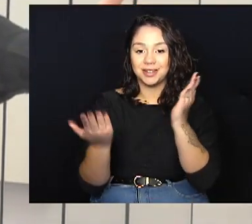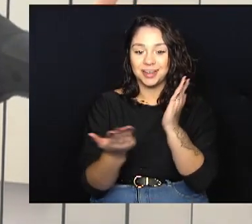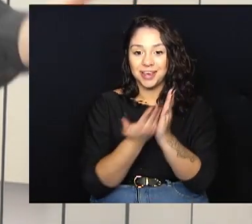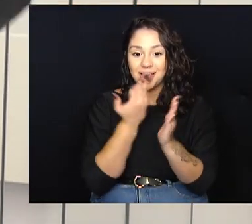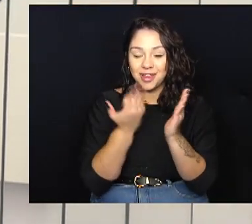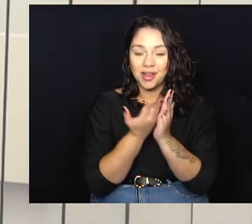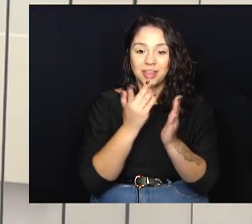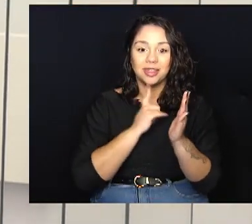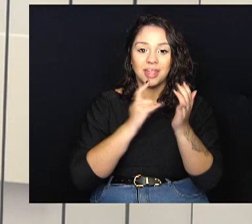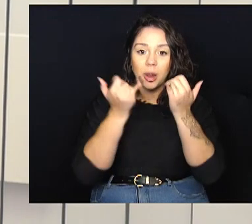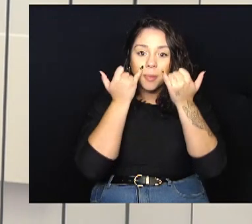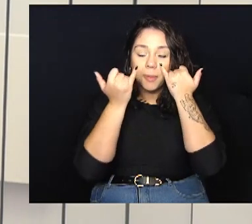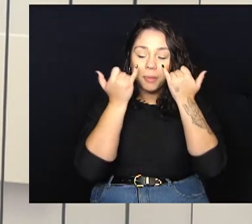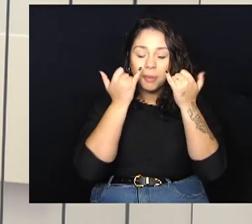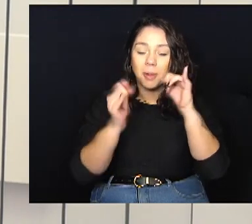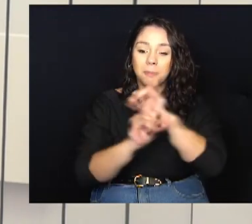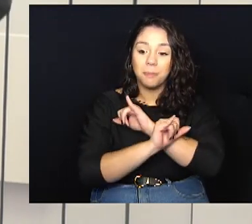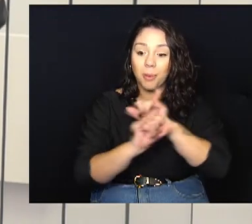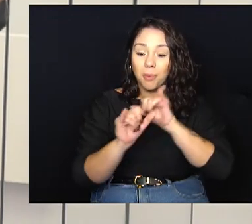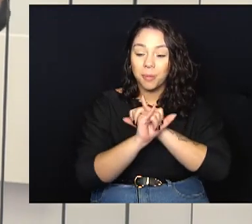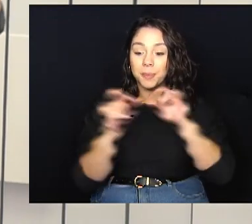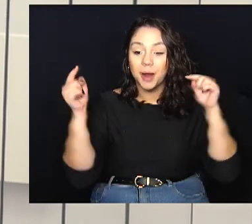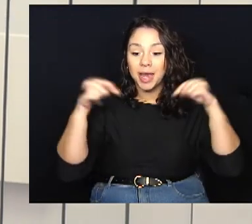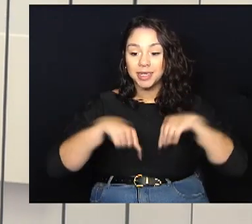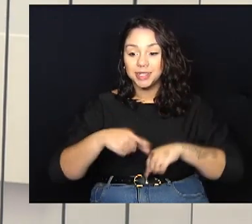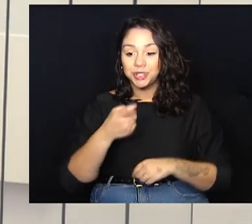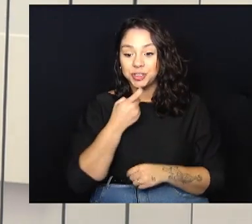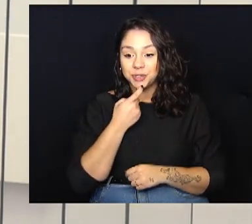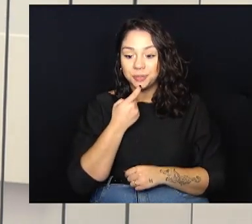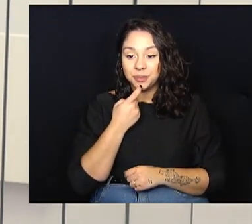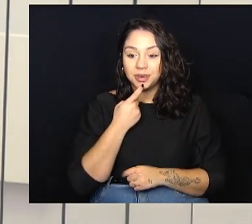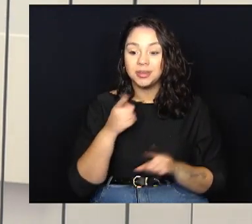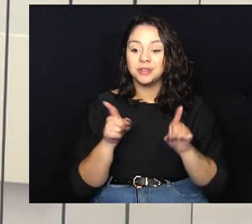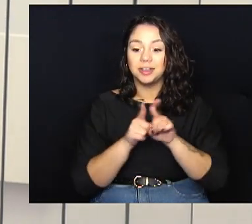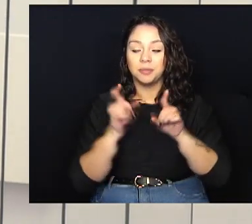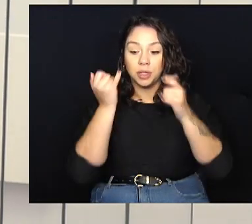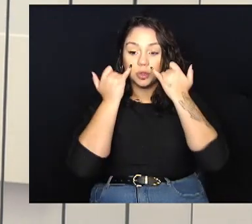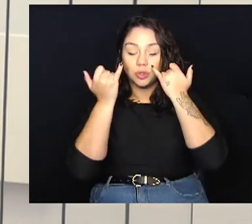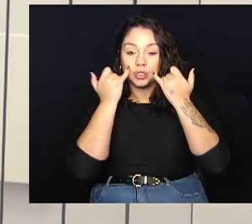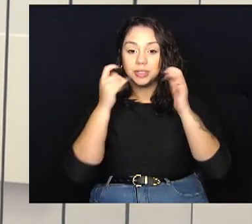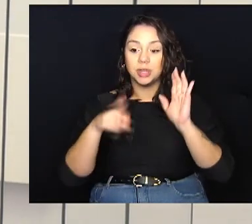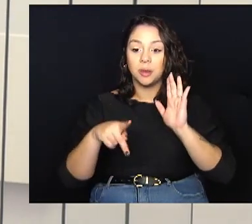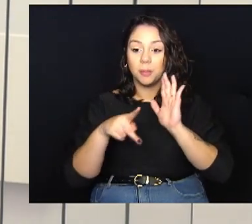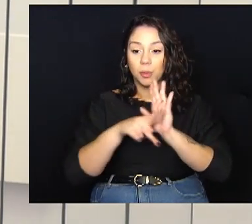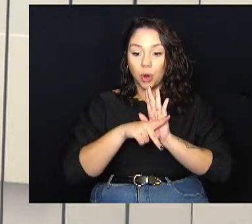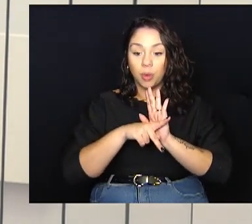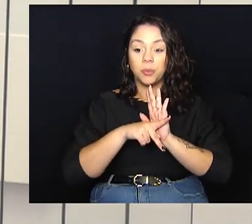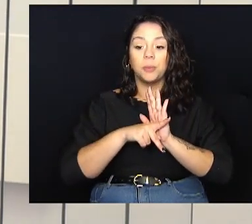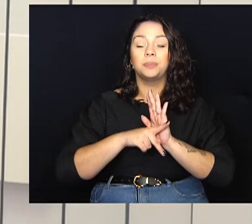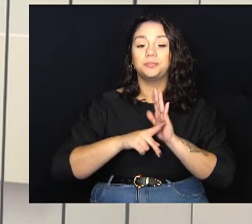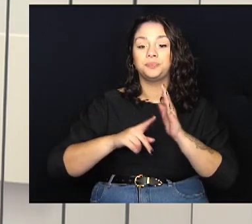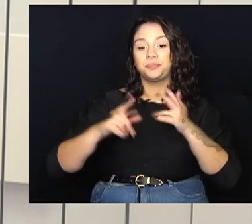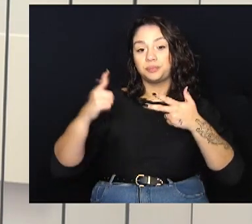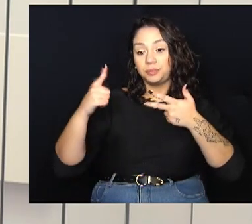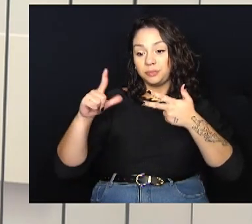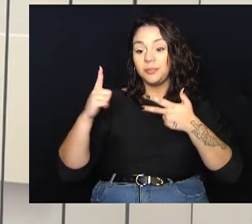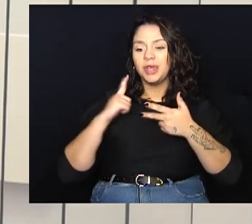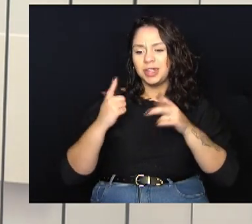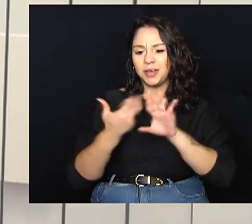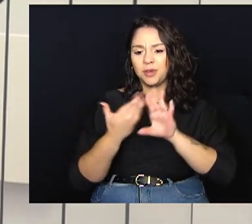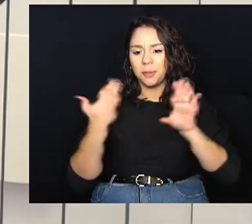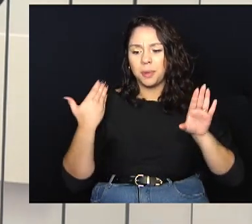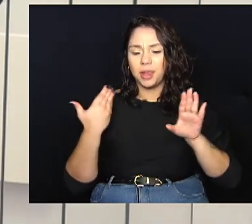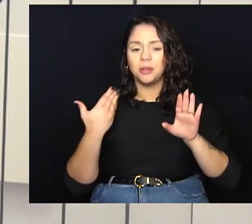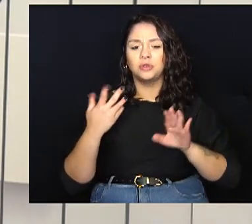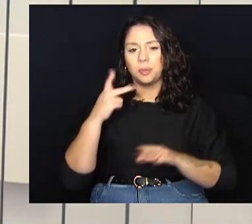trazer para você as notícias aqui de campinas as notícias do Legislativo apesar do recesso parlamentar